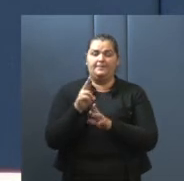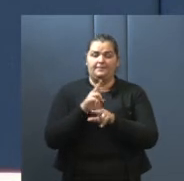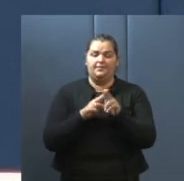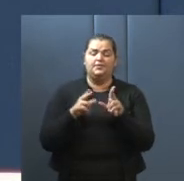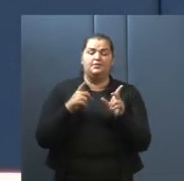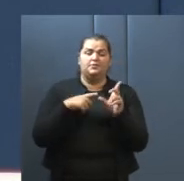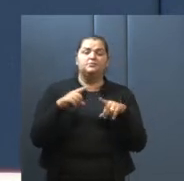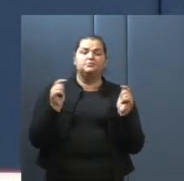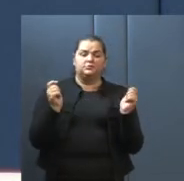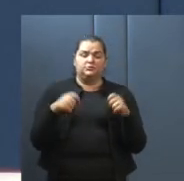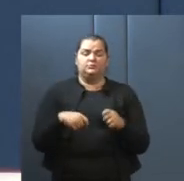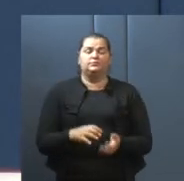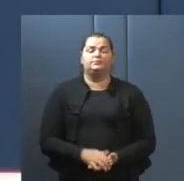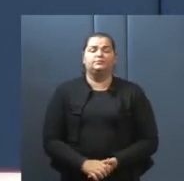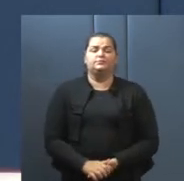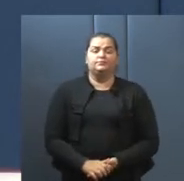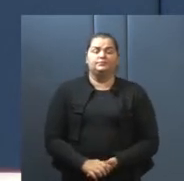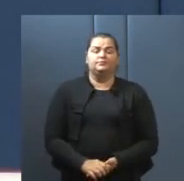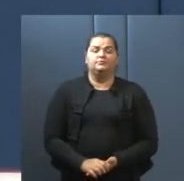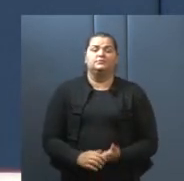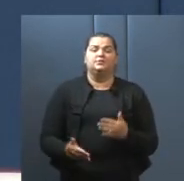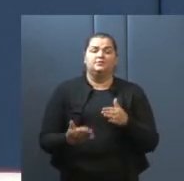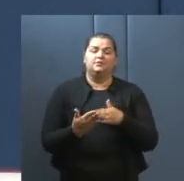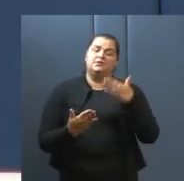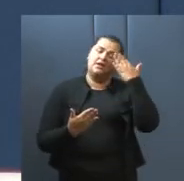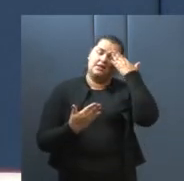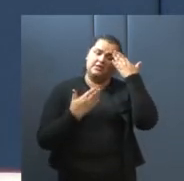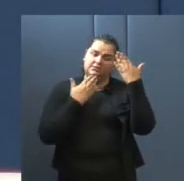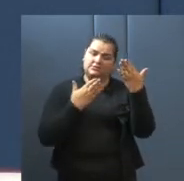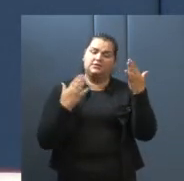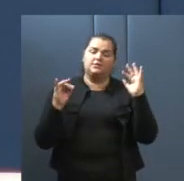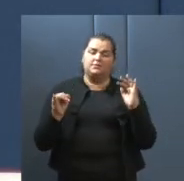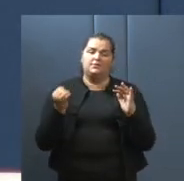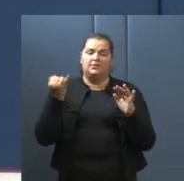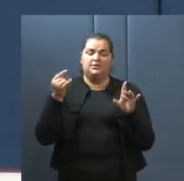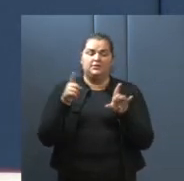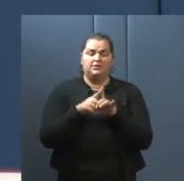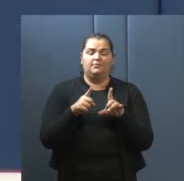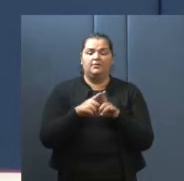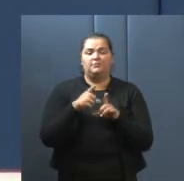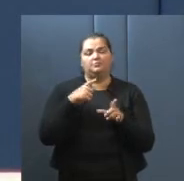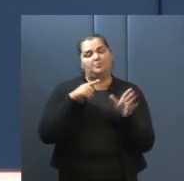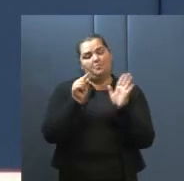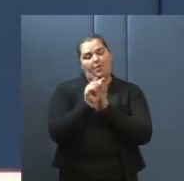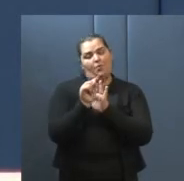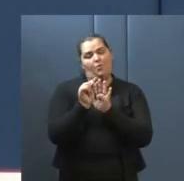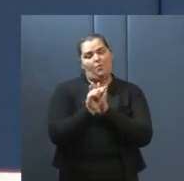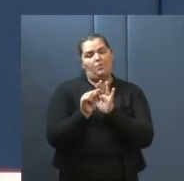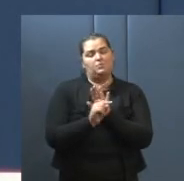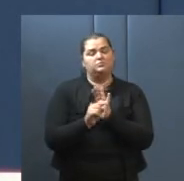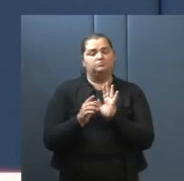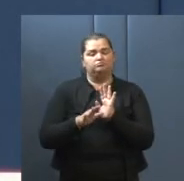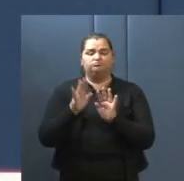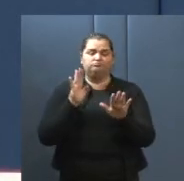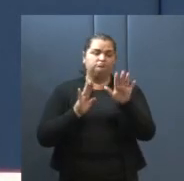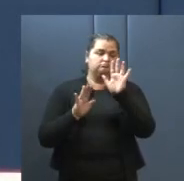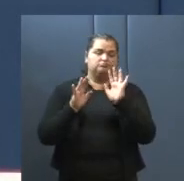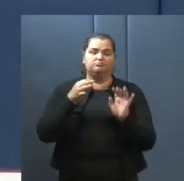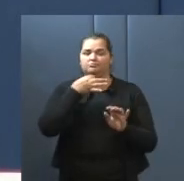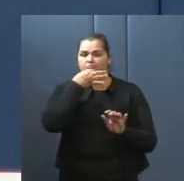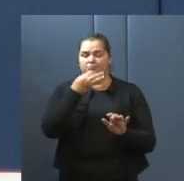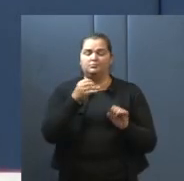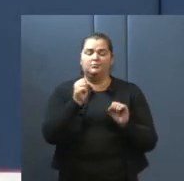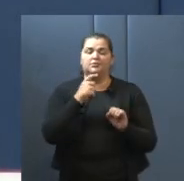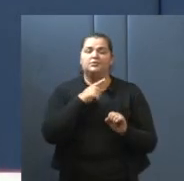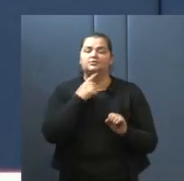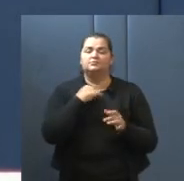está à disposição. E finalizar agradecendo a oportunidade, dizendo que a gente está aberto para a recepção de perguntas e, enfim, quaisquer questionamentos que vocês